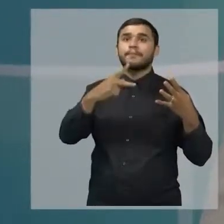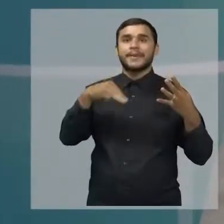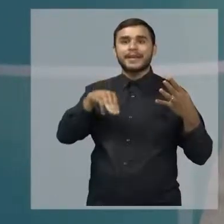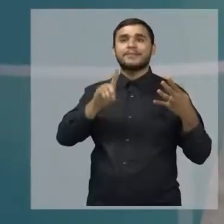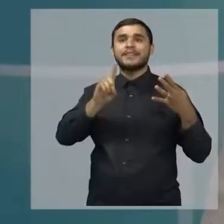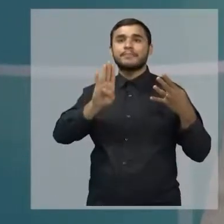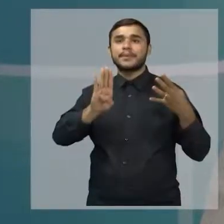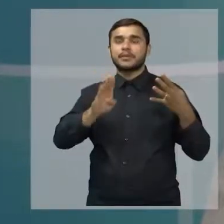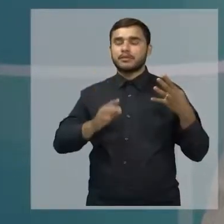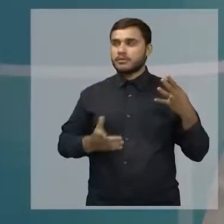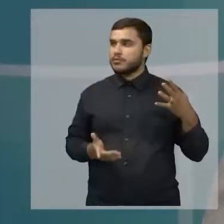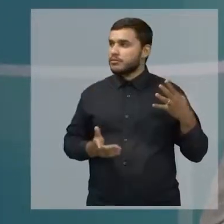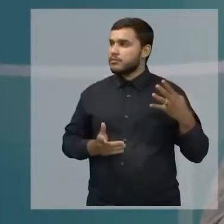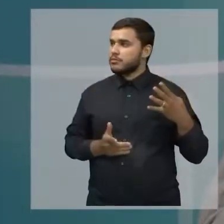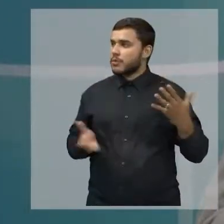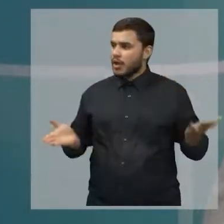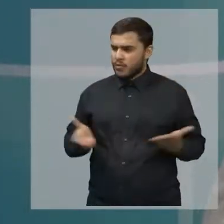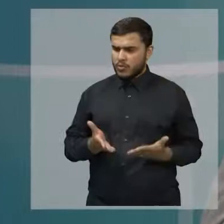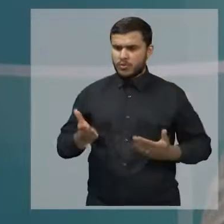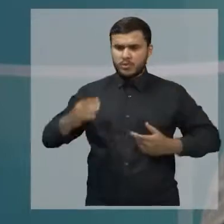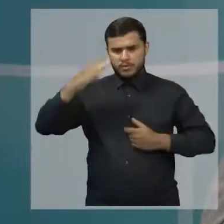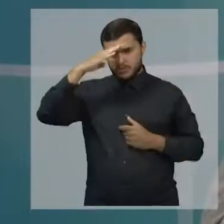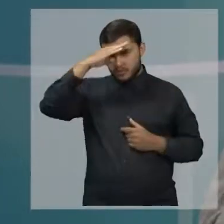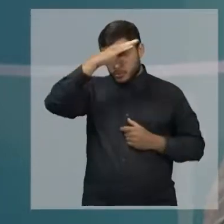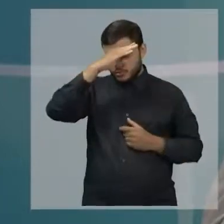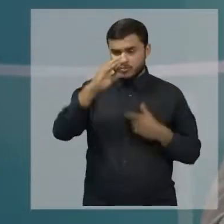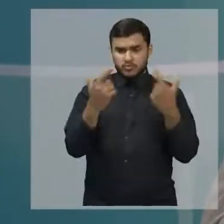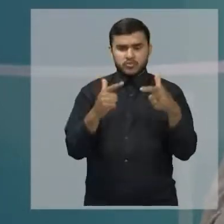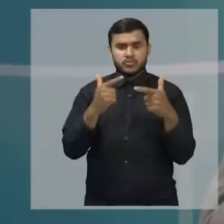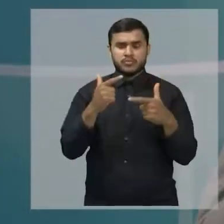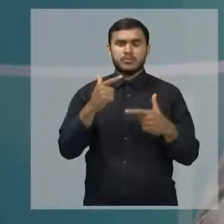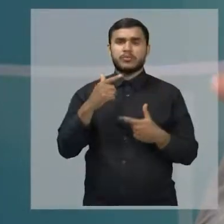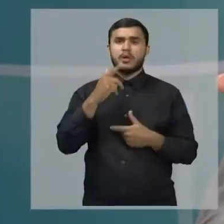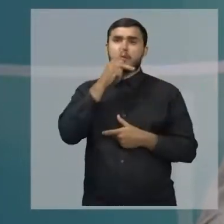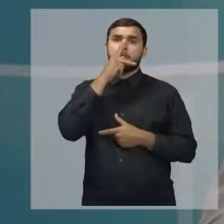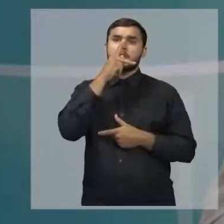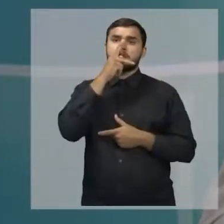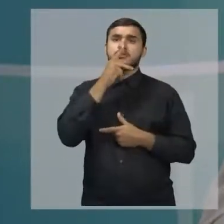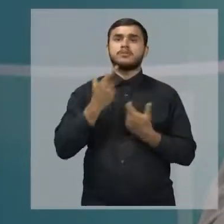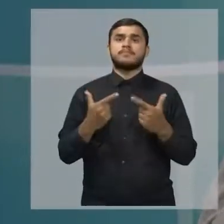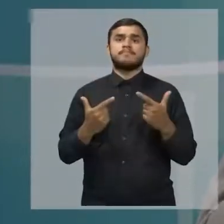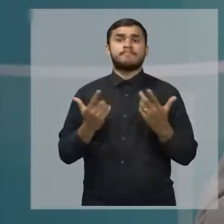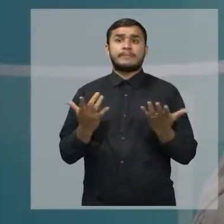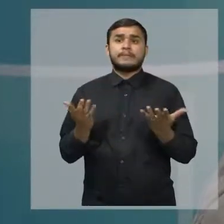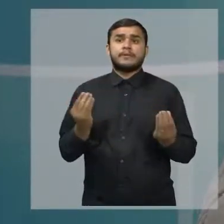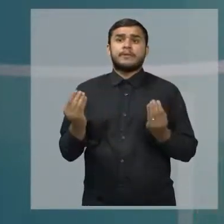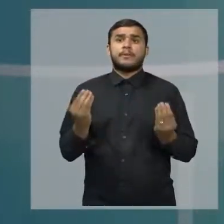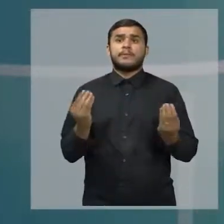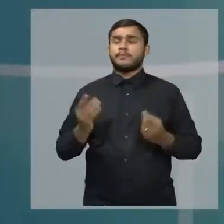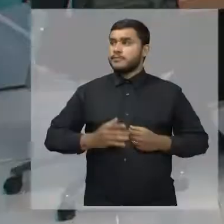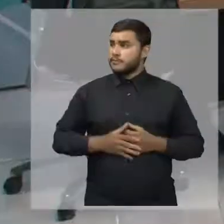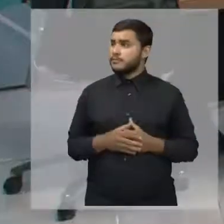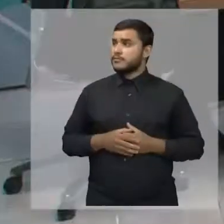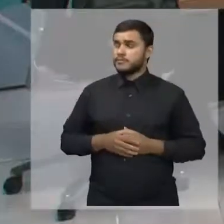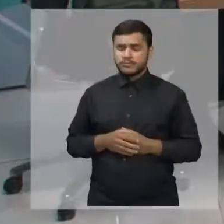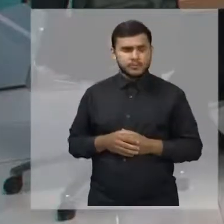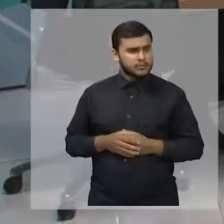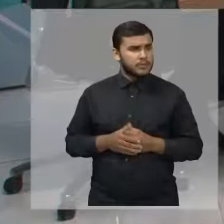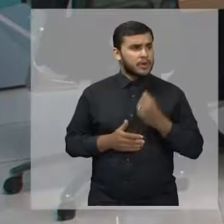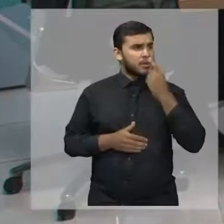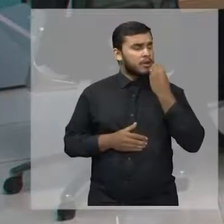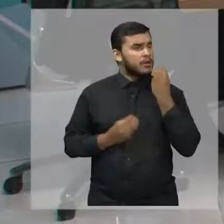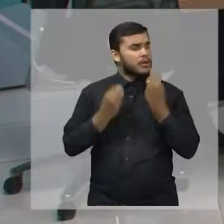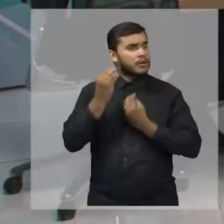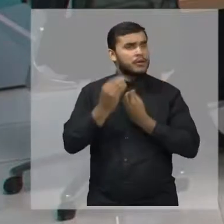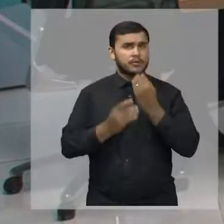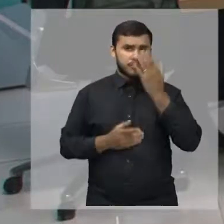não tem um partido, é uma situação que a gente não sabe, muito volátil. A gente não sabe como é que vai ser uma... Quem é que vai defender? Eu sei que tem